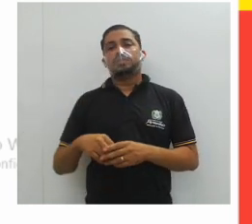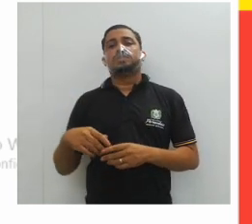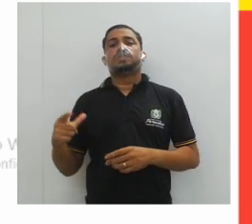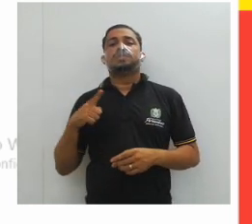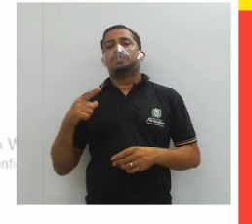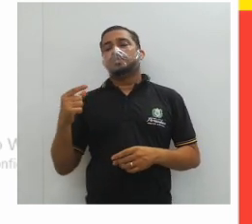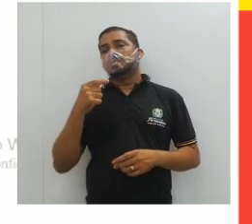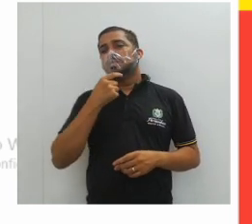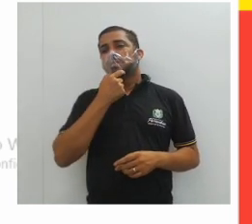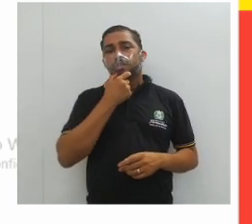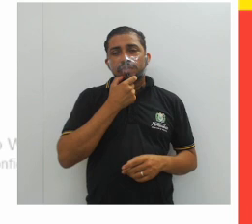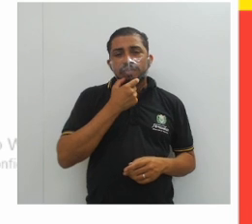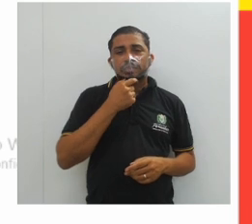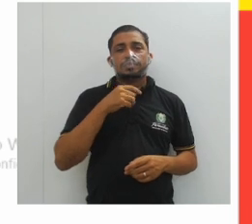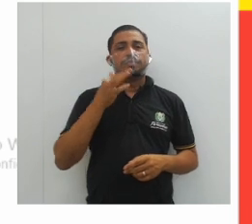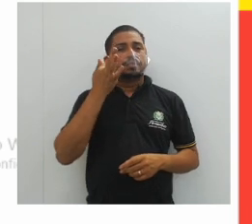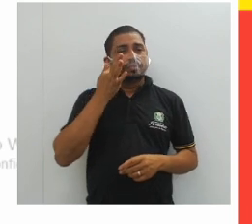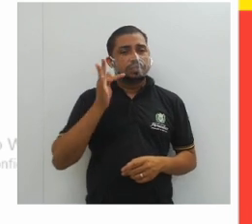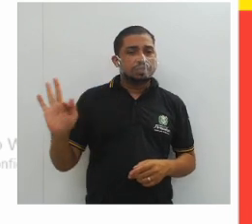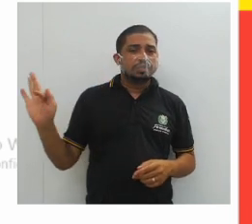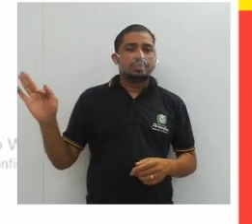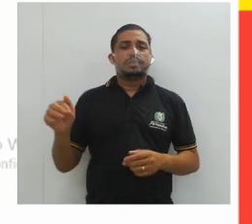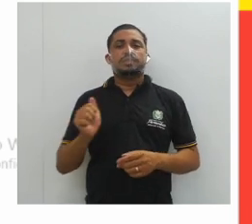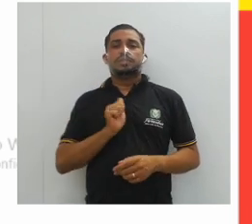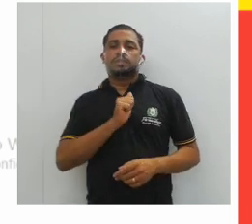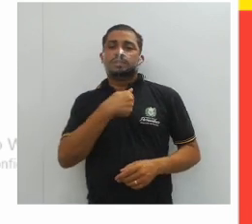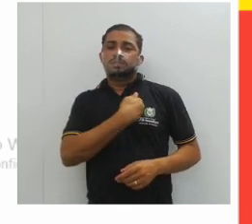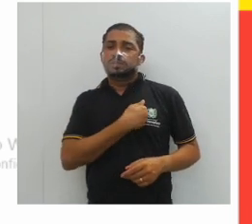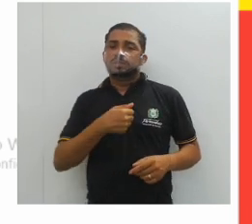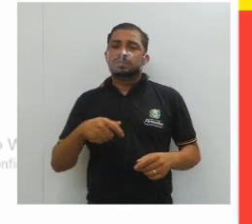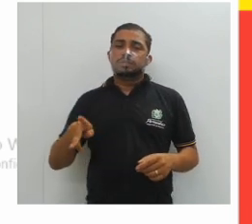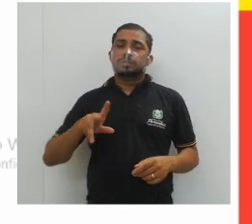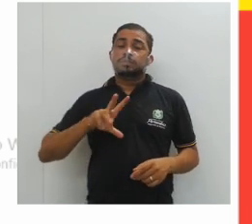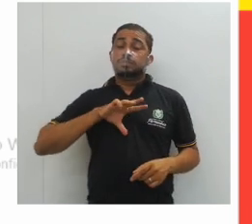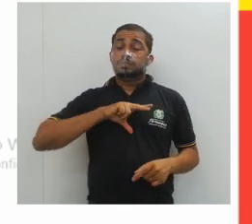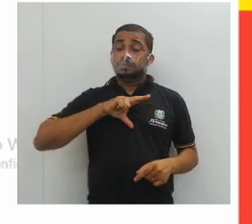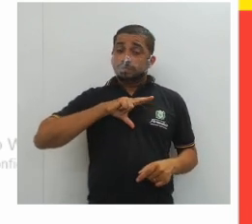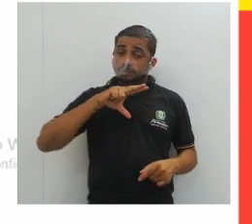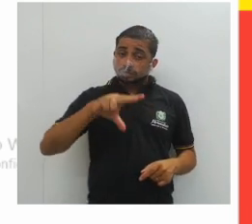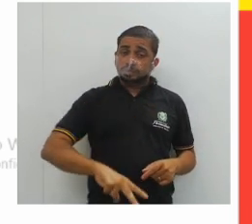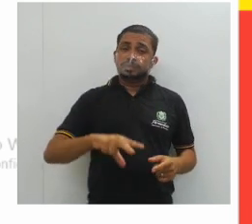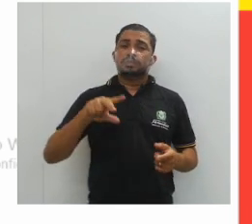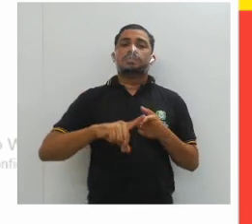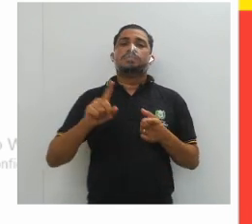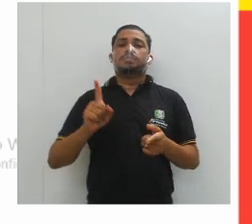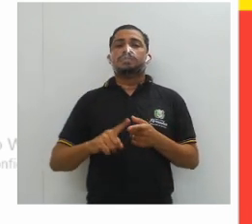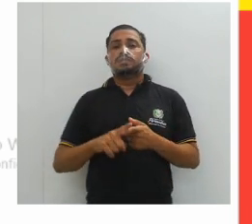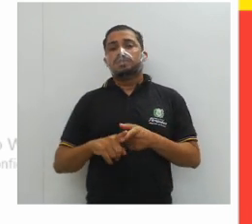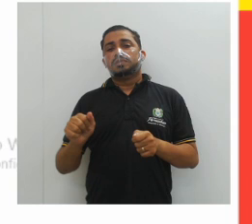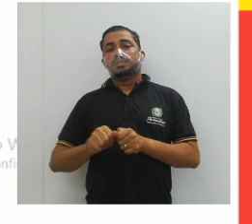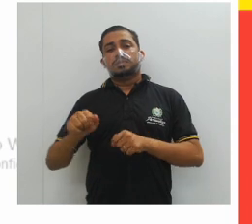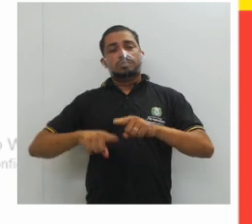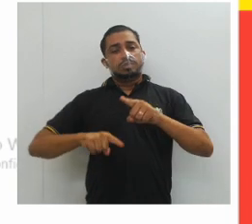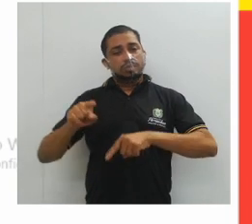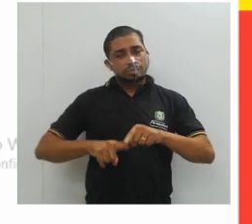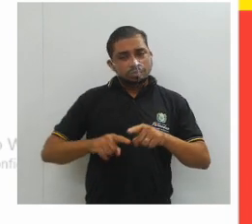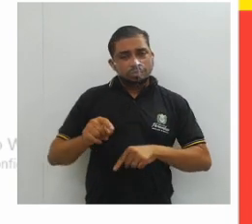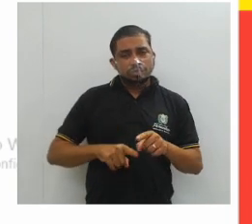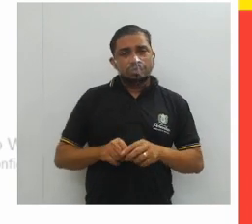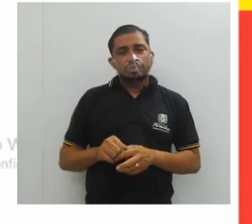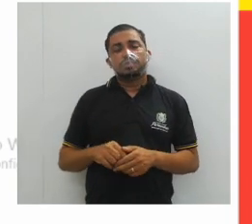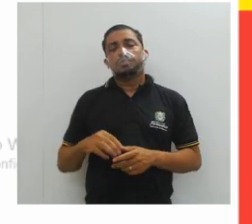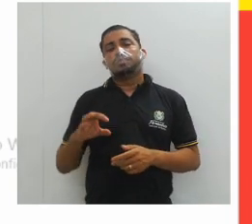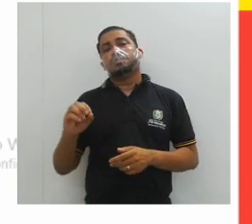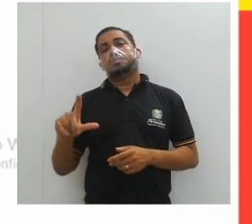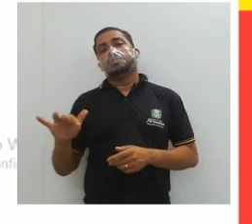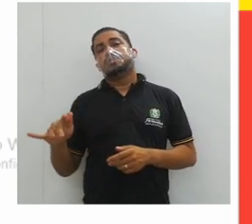como Inglaterra, França, Espanha, o próprio Portugal, demandava de abastecer de produtos as suas colônias.